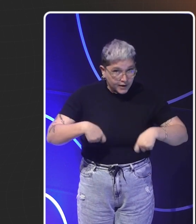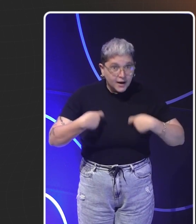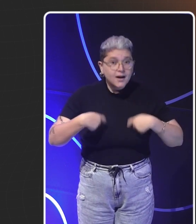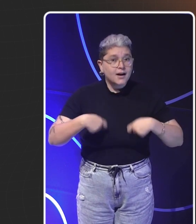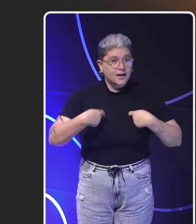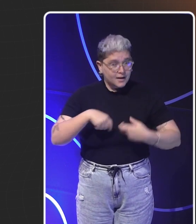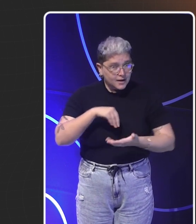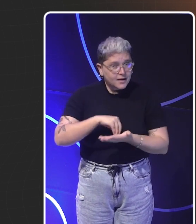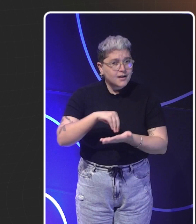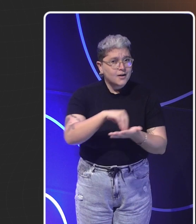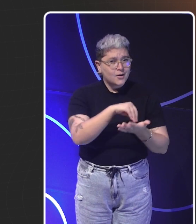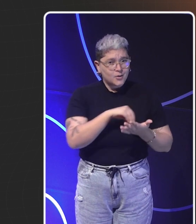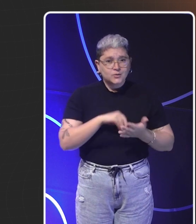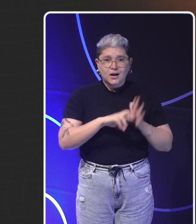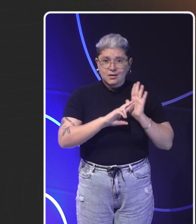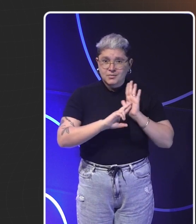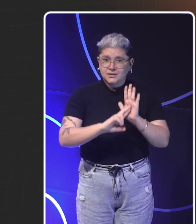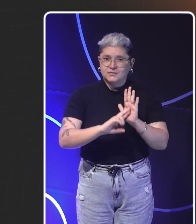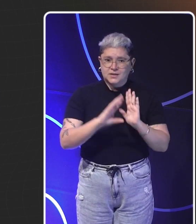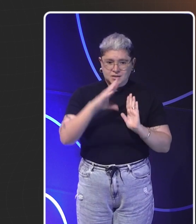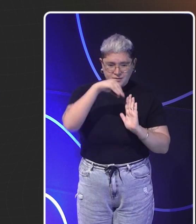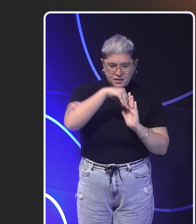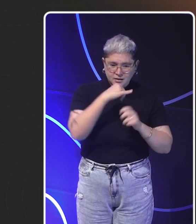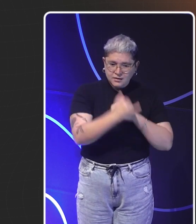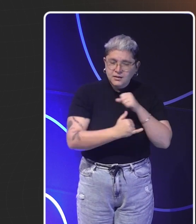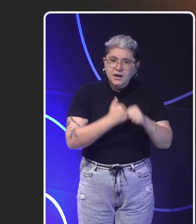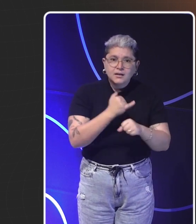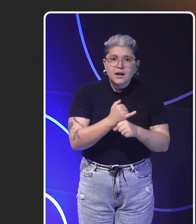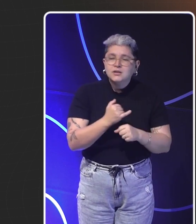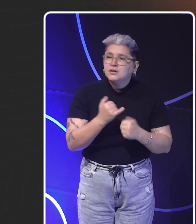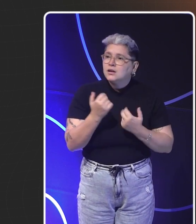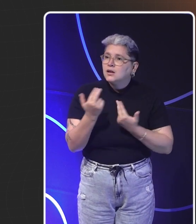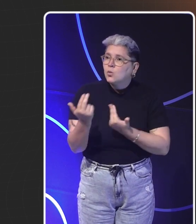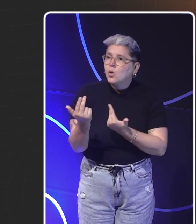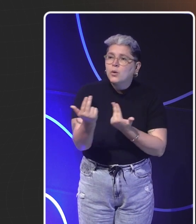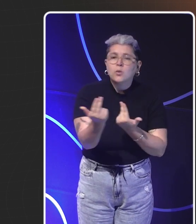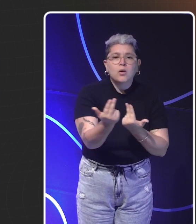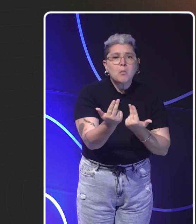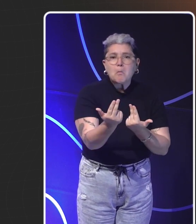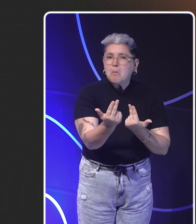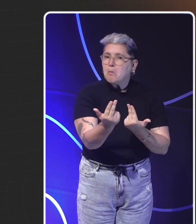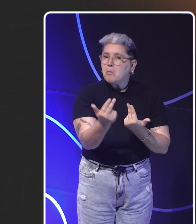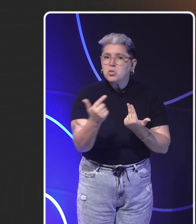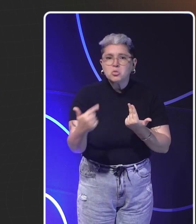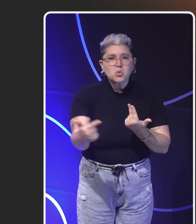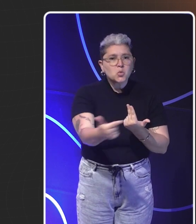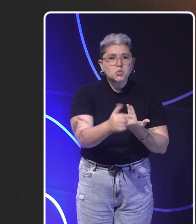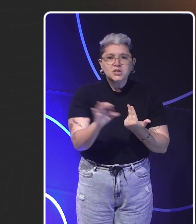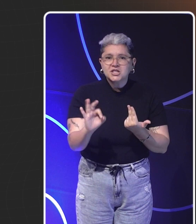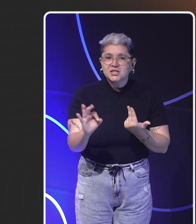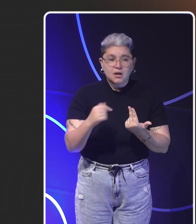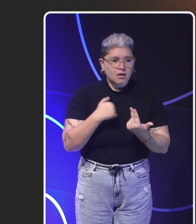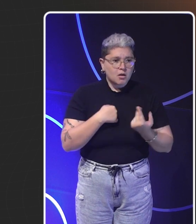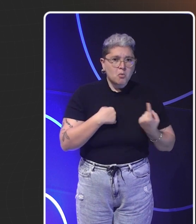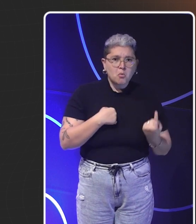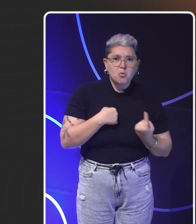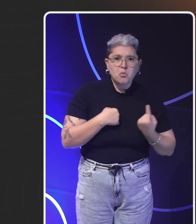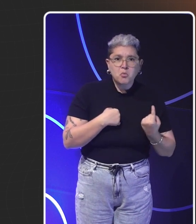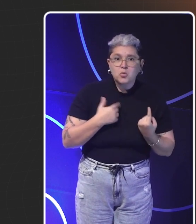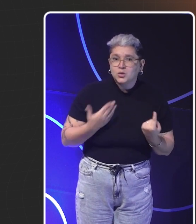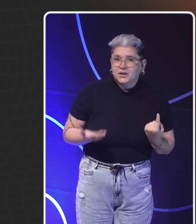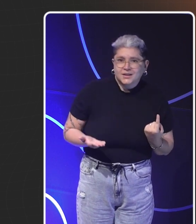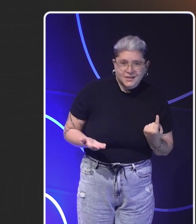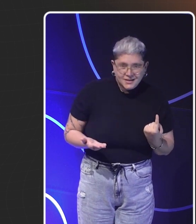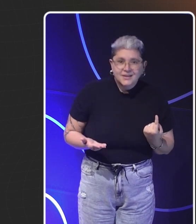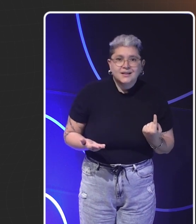representatividade, eu não me via na internet com outras pessoas com deficiência, eu não conhecia outras pessoas com deficiência, eu era a